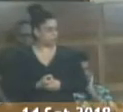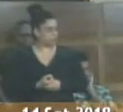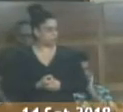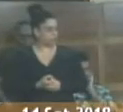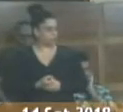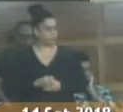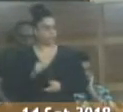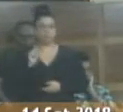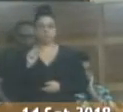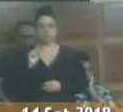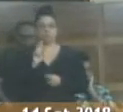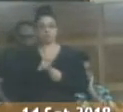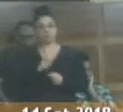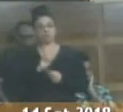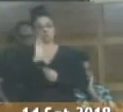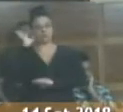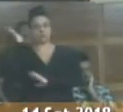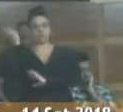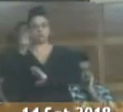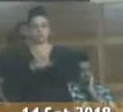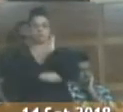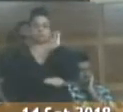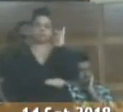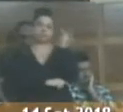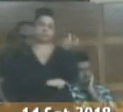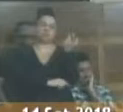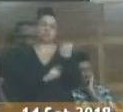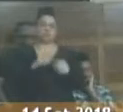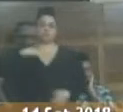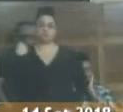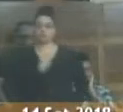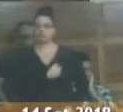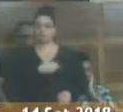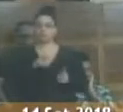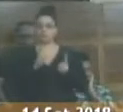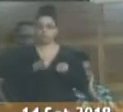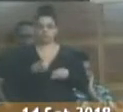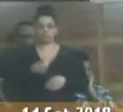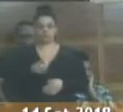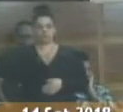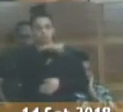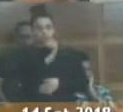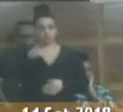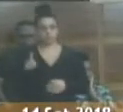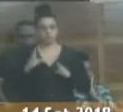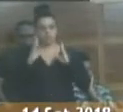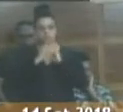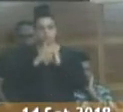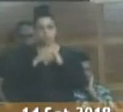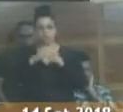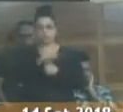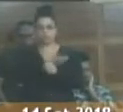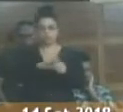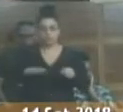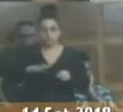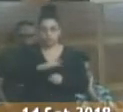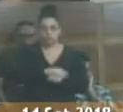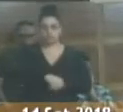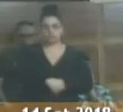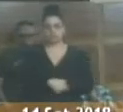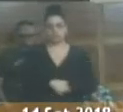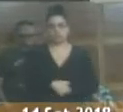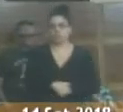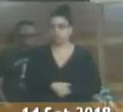Quem são os protetores de meio ambiente? É nós, vocês que moram nas comunidades tradicionais,